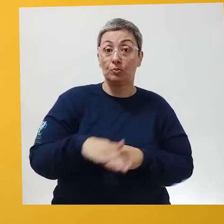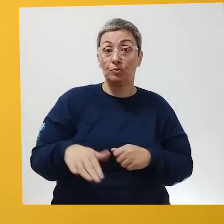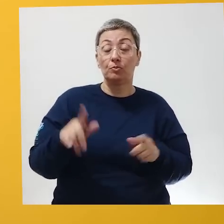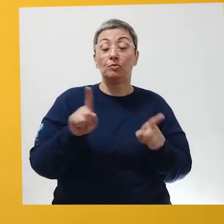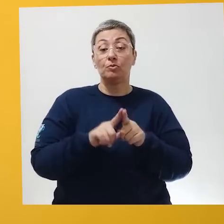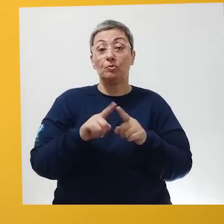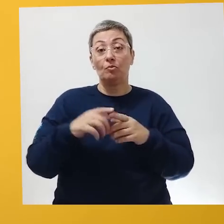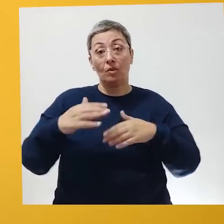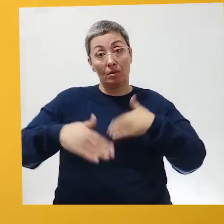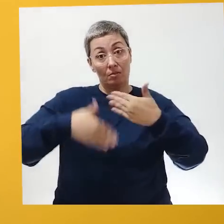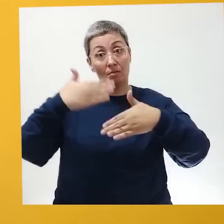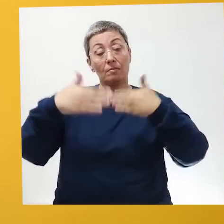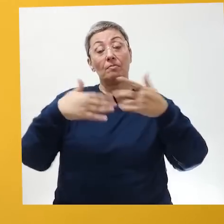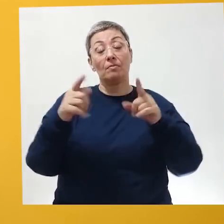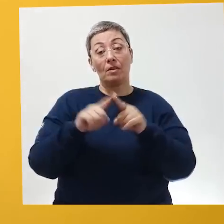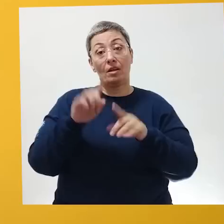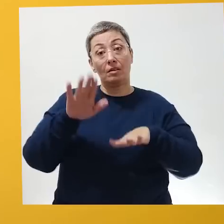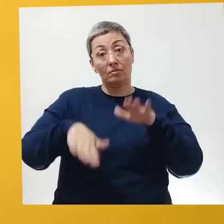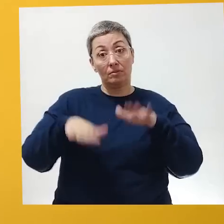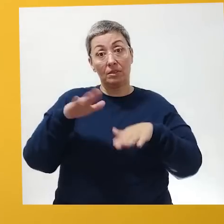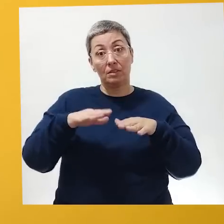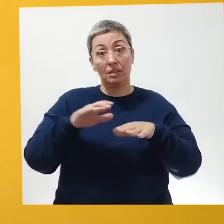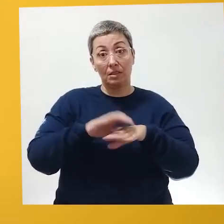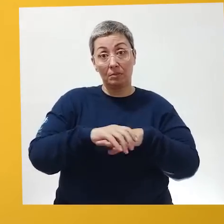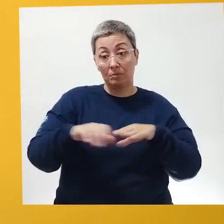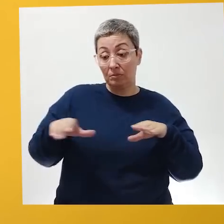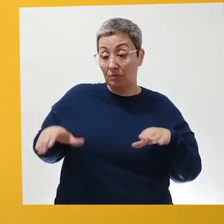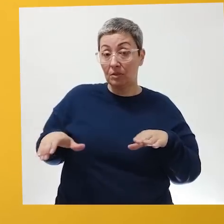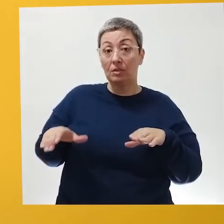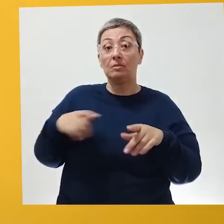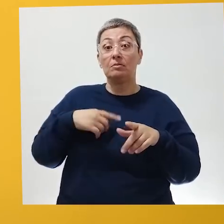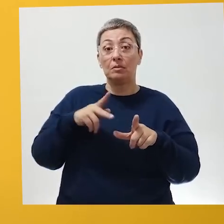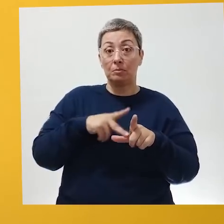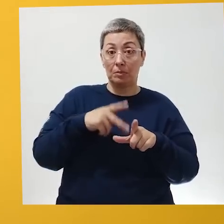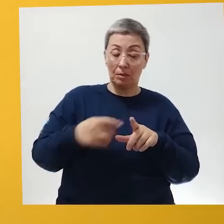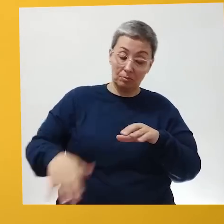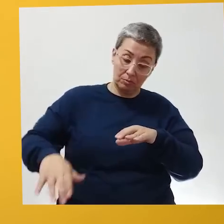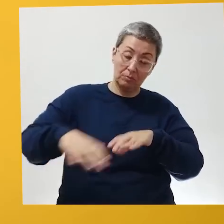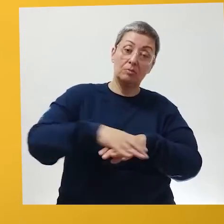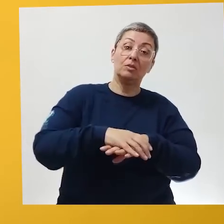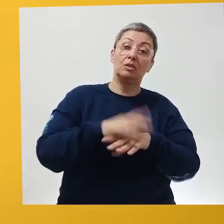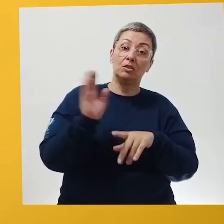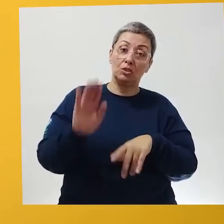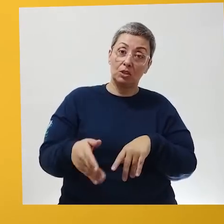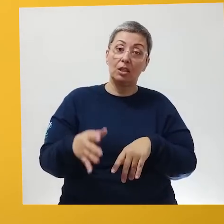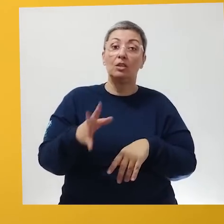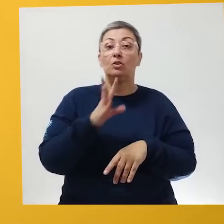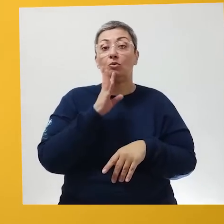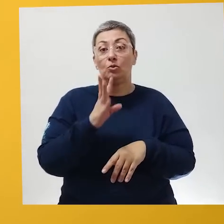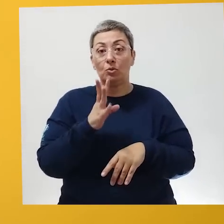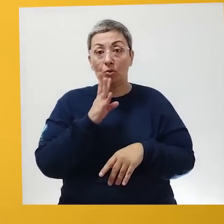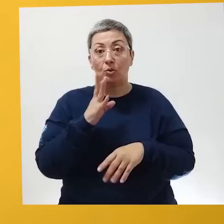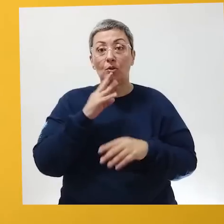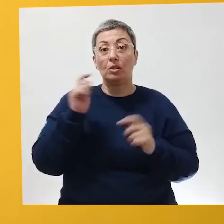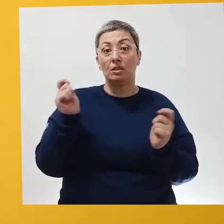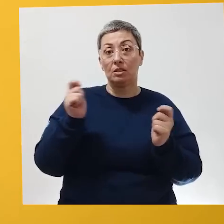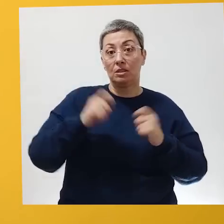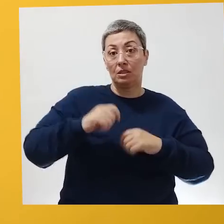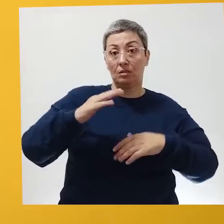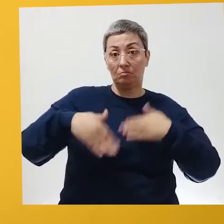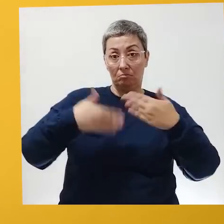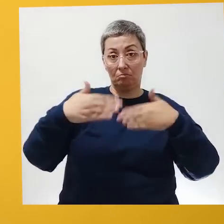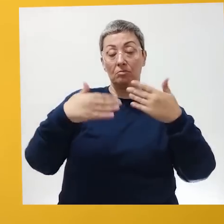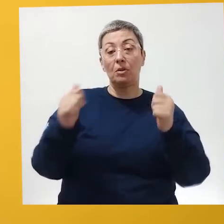criança desenvolvendo isso, às vezes fora do pé, para quando chegar no pé ela já tenha, né, uma habilidade